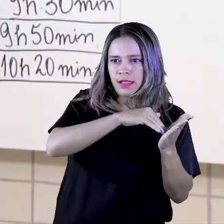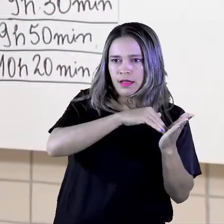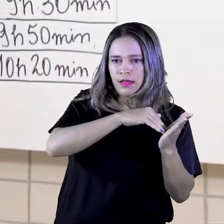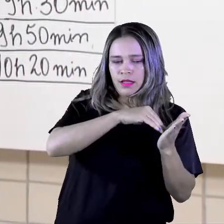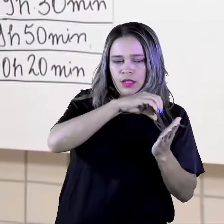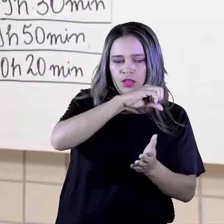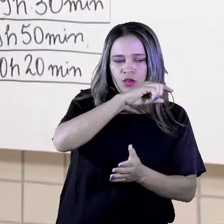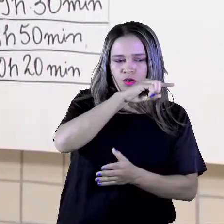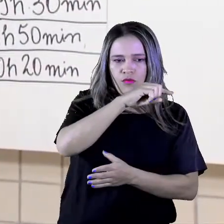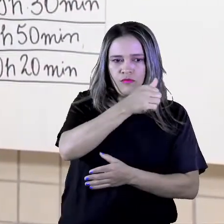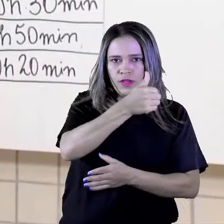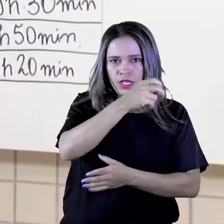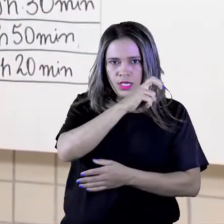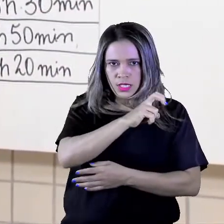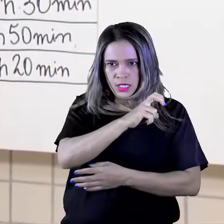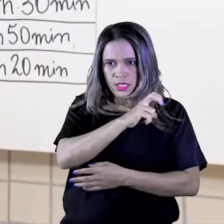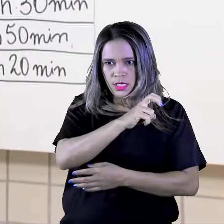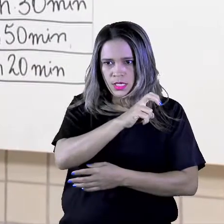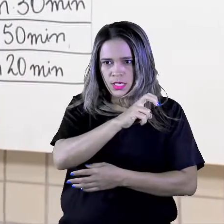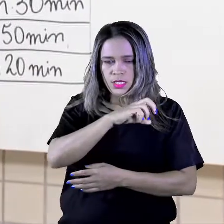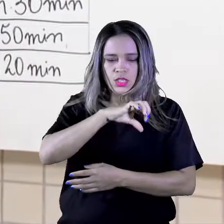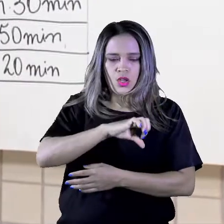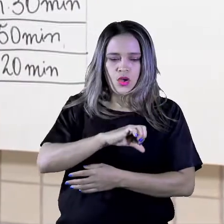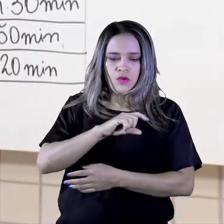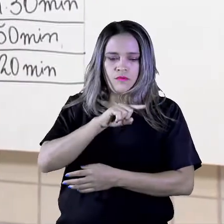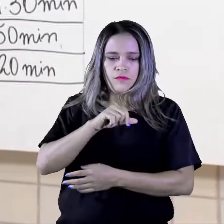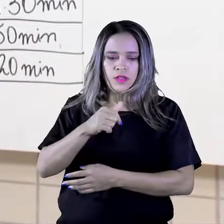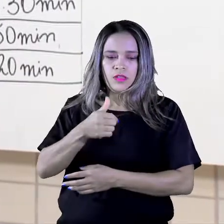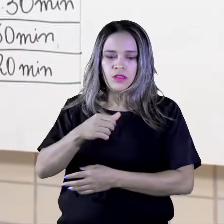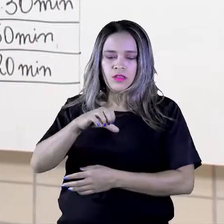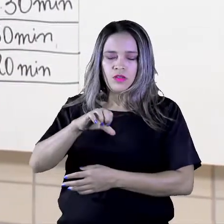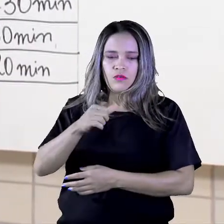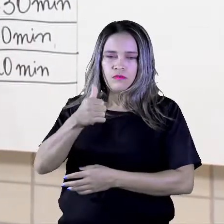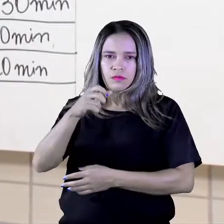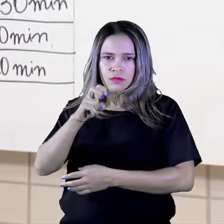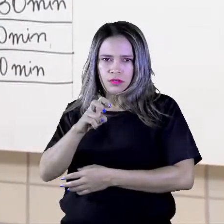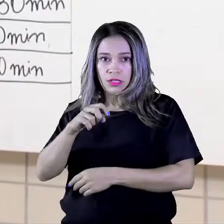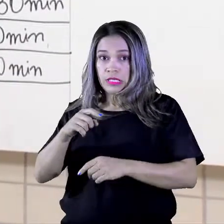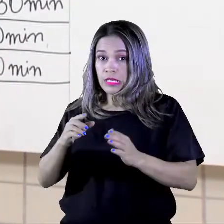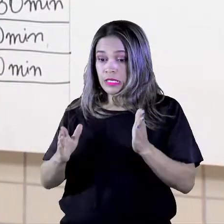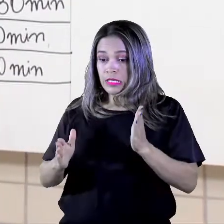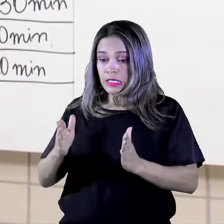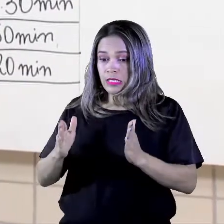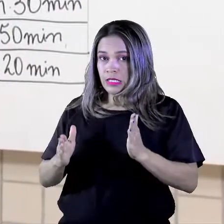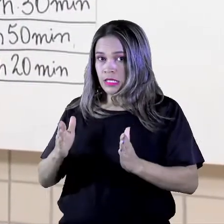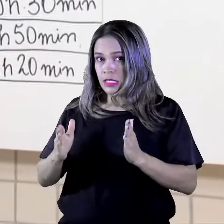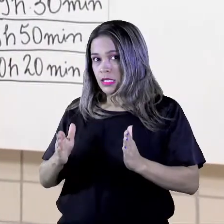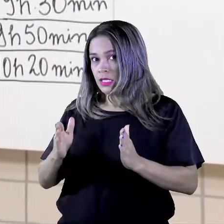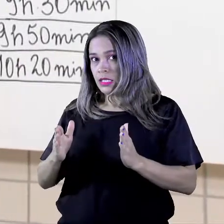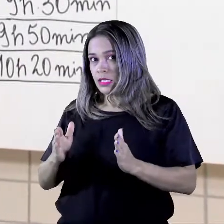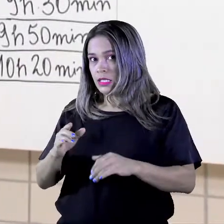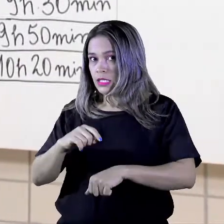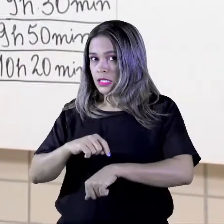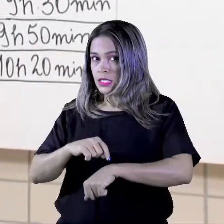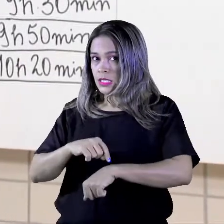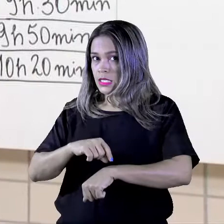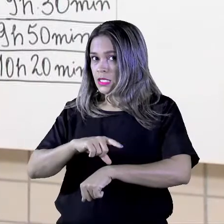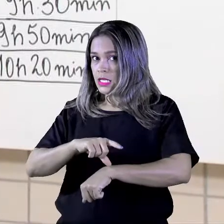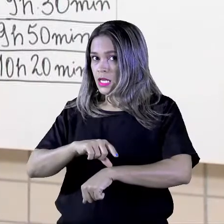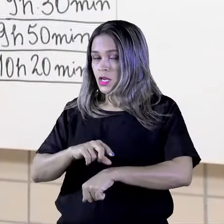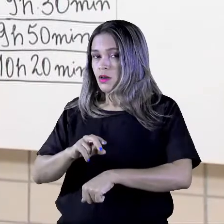às 9h15, de 9 às 9h15. Esse tempo aqui foi o tempo que eu levei